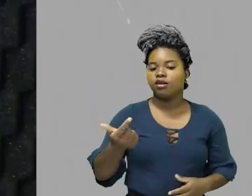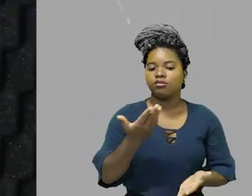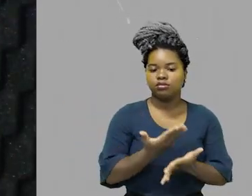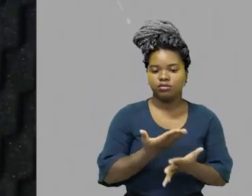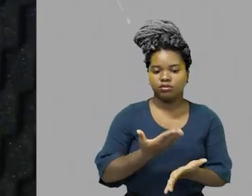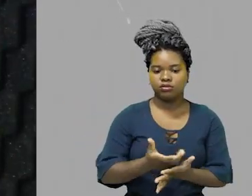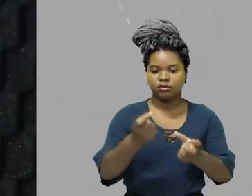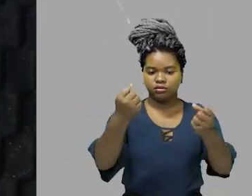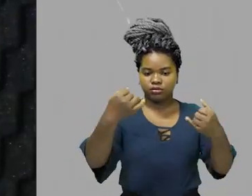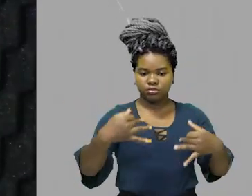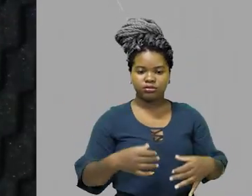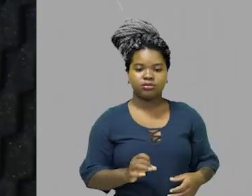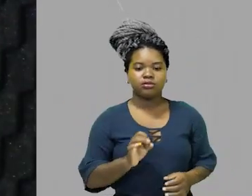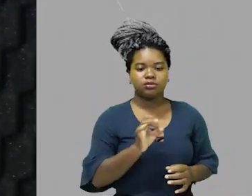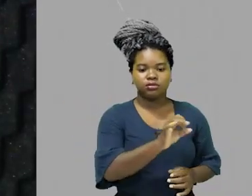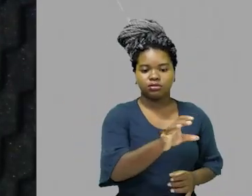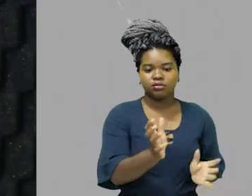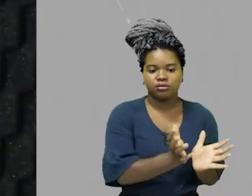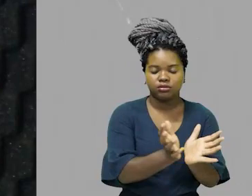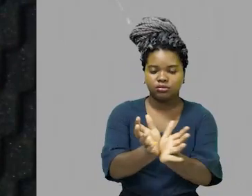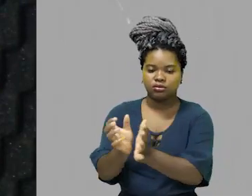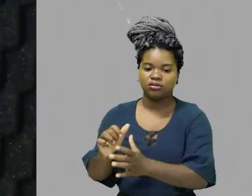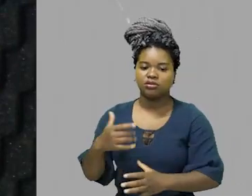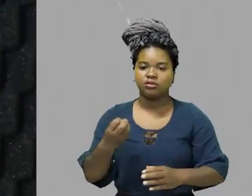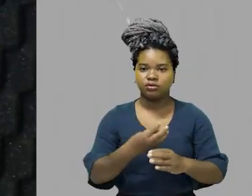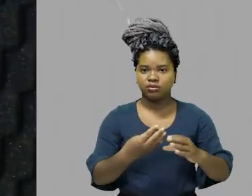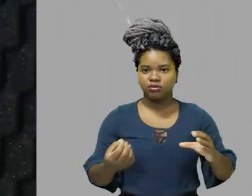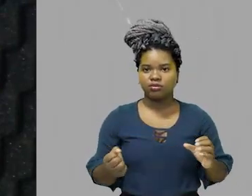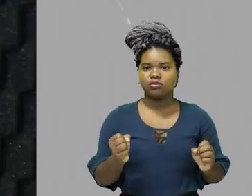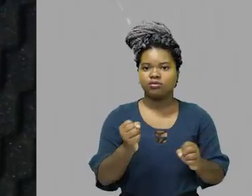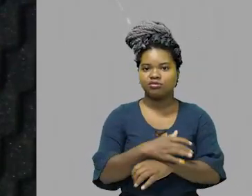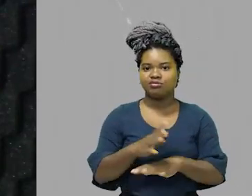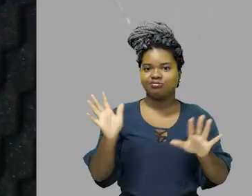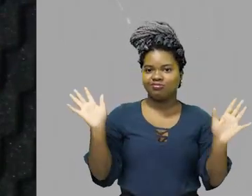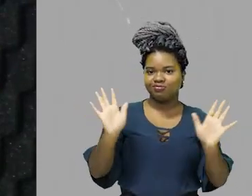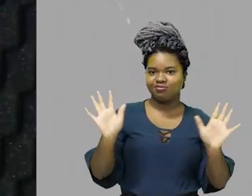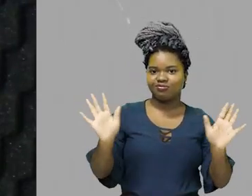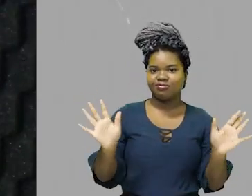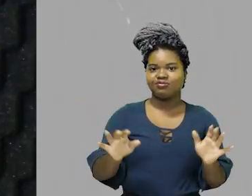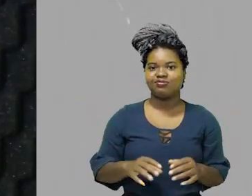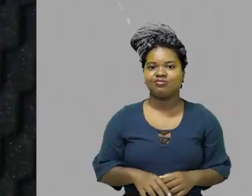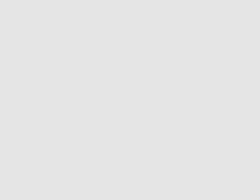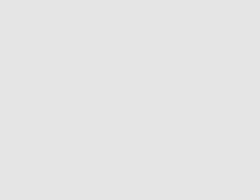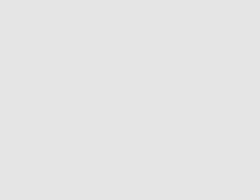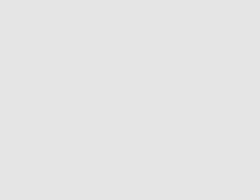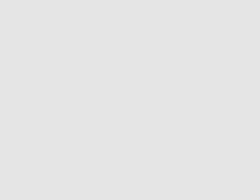sobre cada grupo desse e dizer quais são as características que eles possuem. Até a próxima. Tchau, tchau.